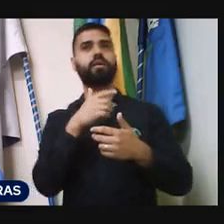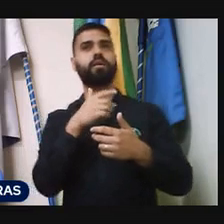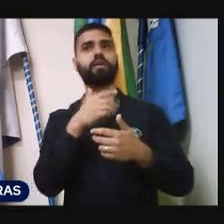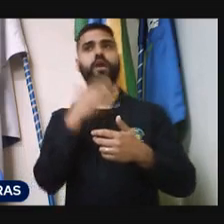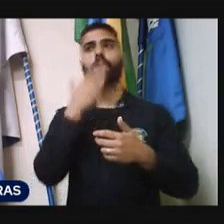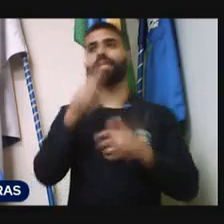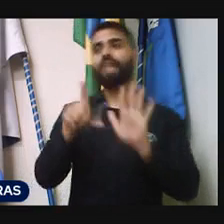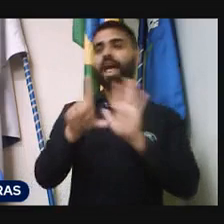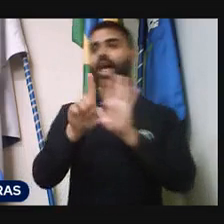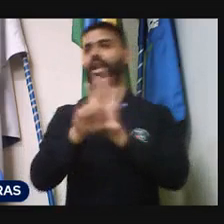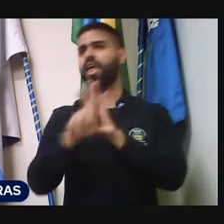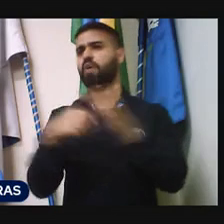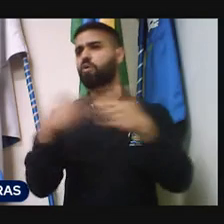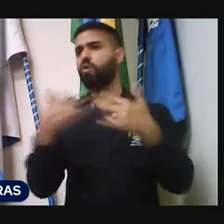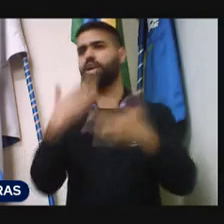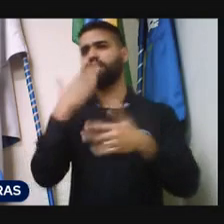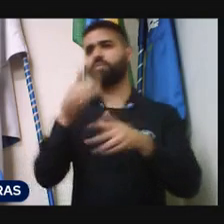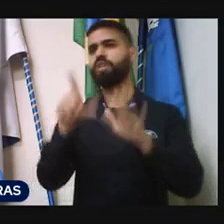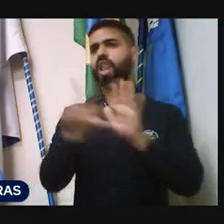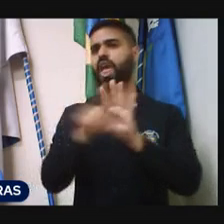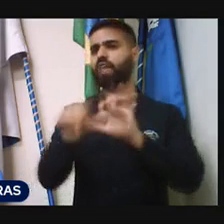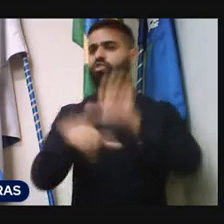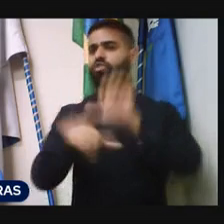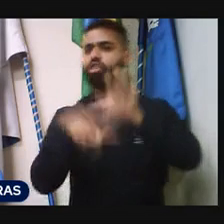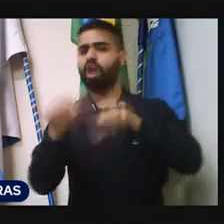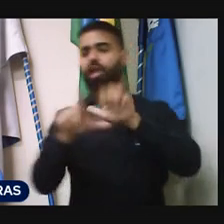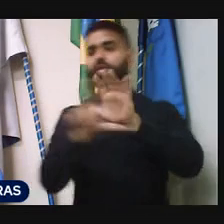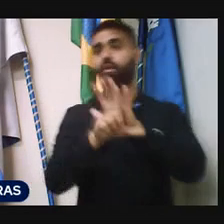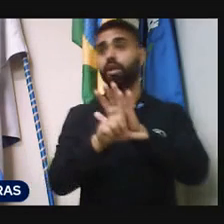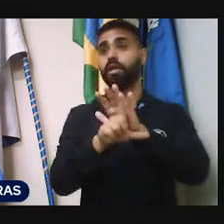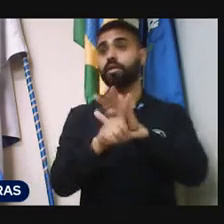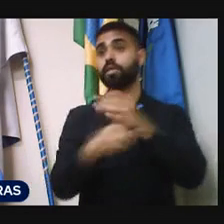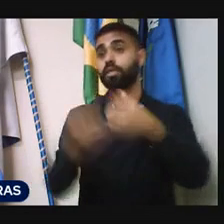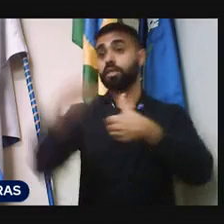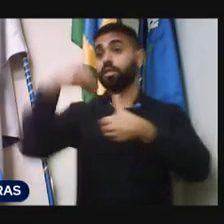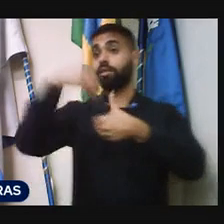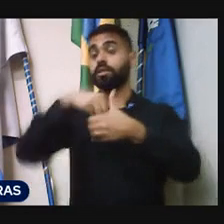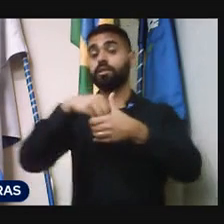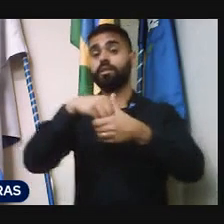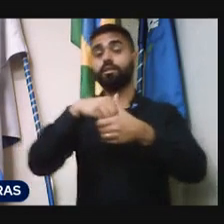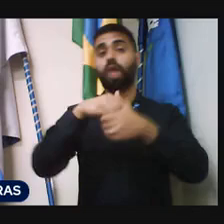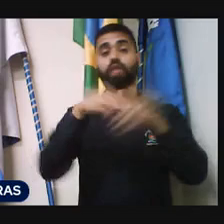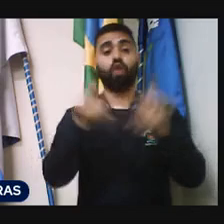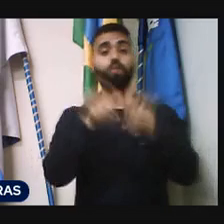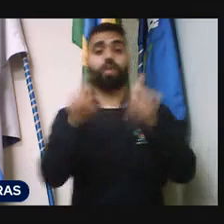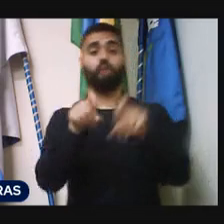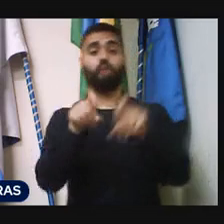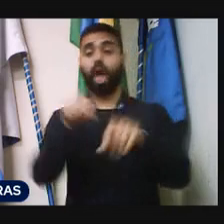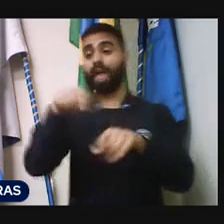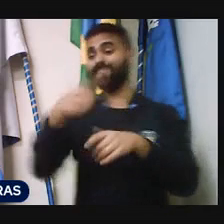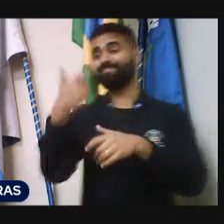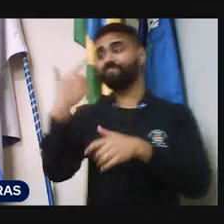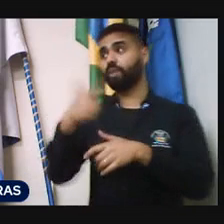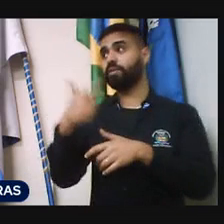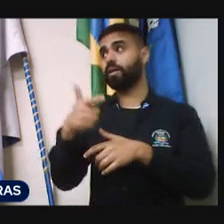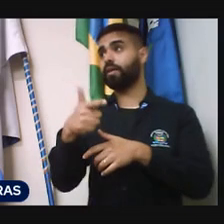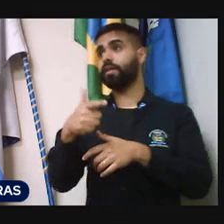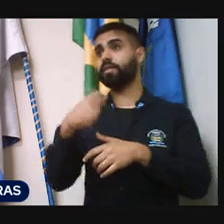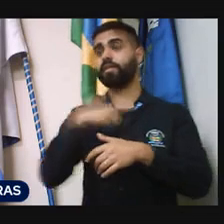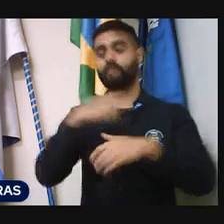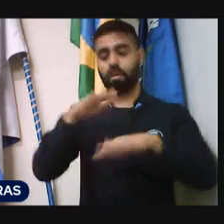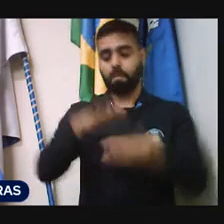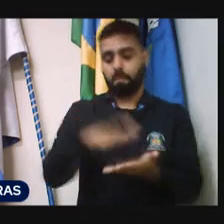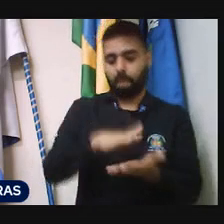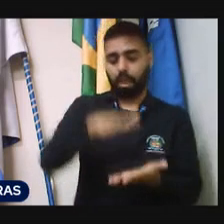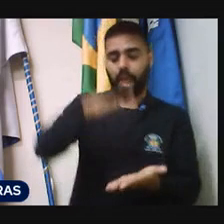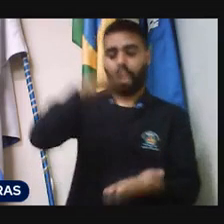ordinárias leis complementares alteração na lei orgânica dentro do sistema do senhor a gente não tem a gente tem um outro